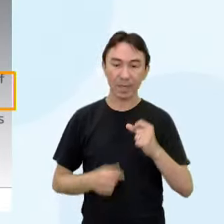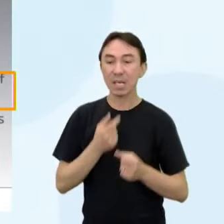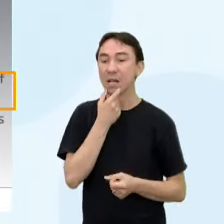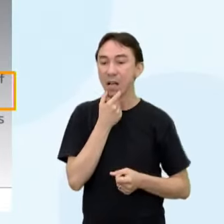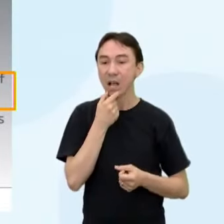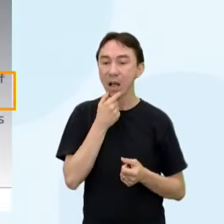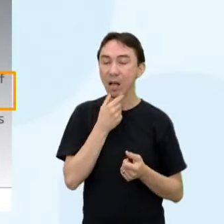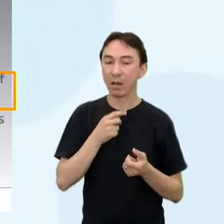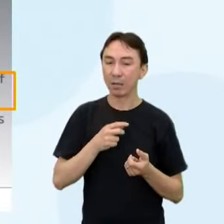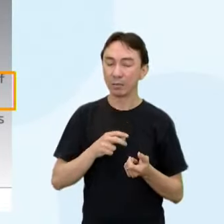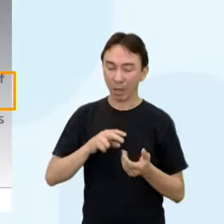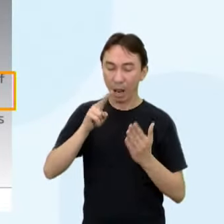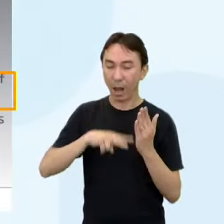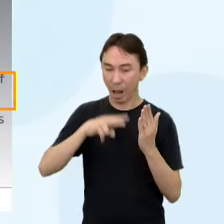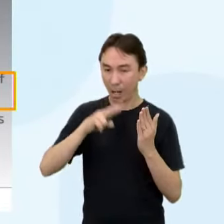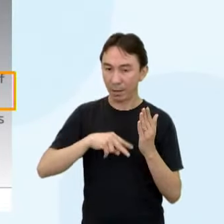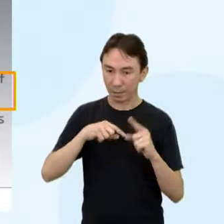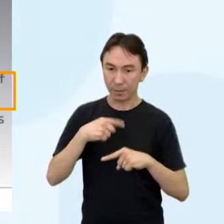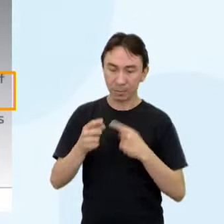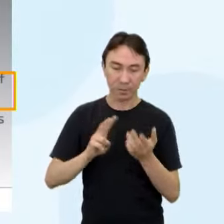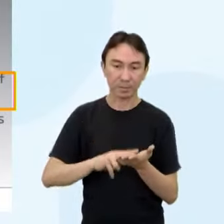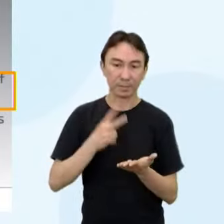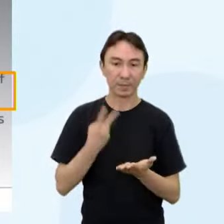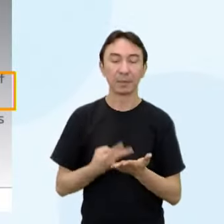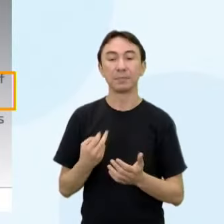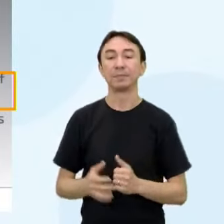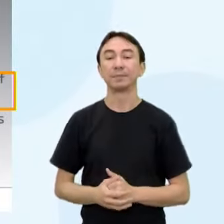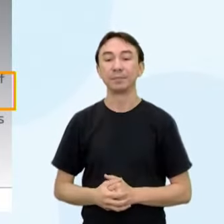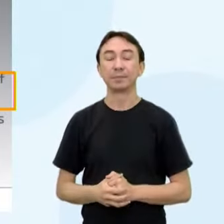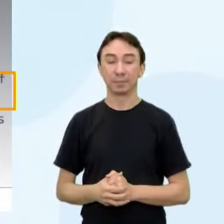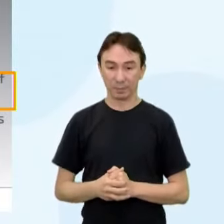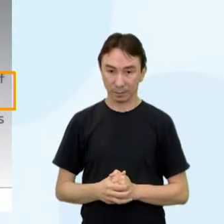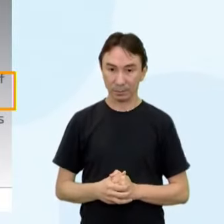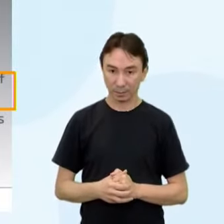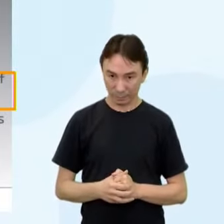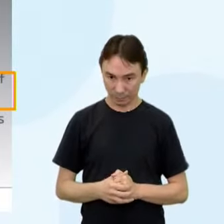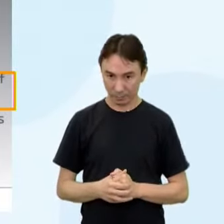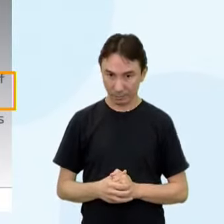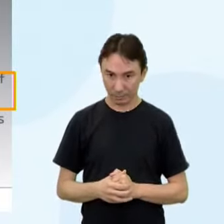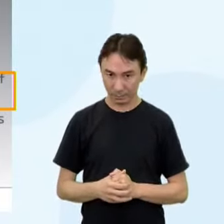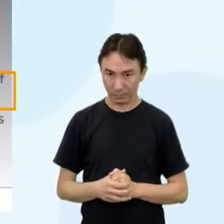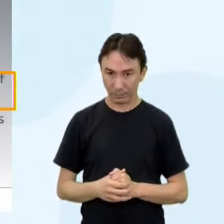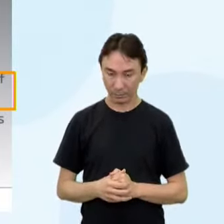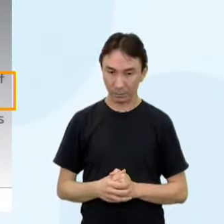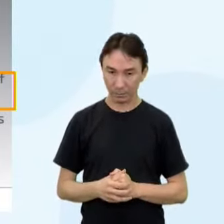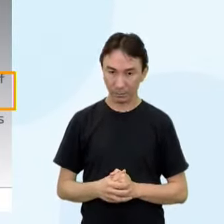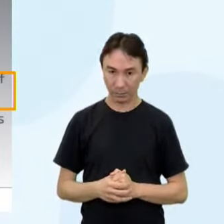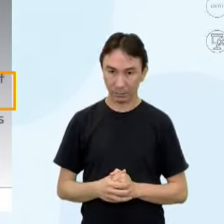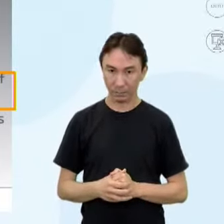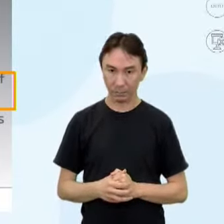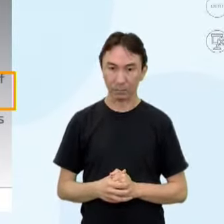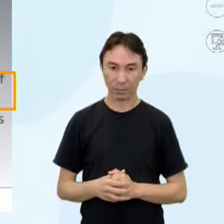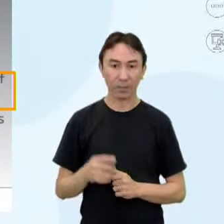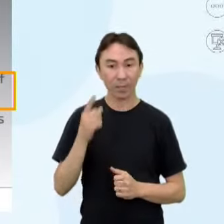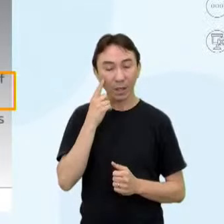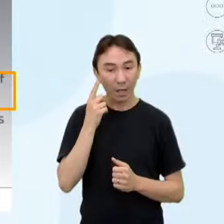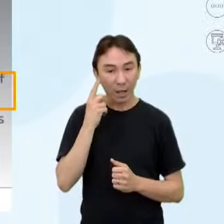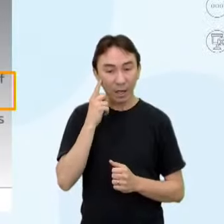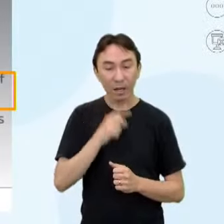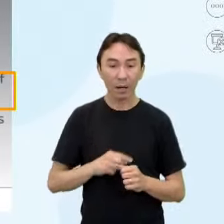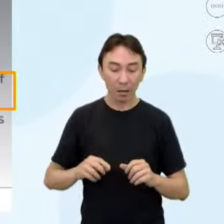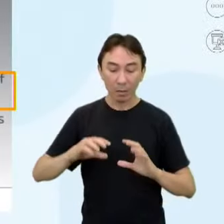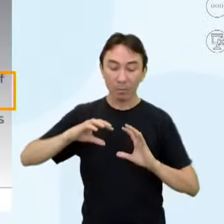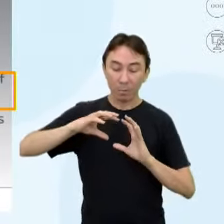mostly composed of nitrogen ice. Então a gente tem aqui que a surface, a superfície de